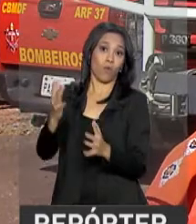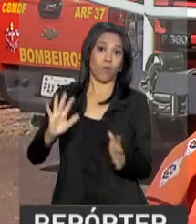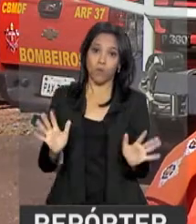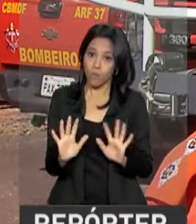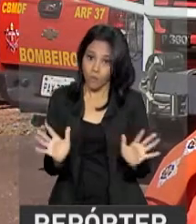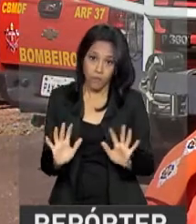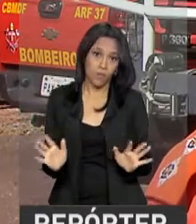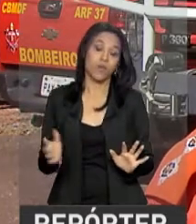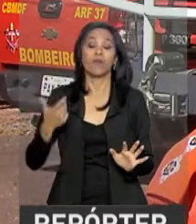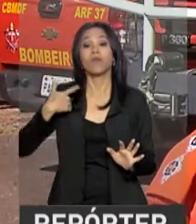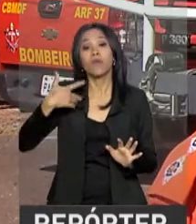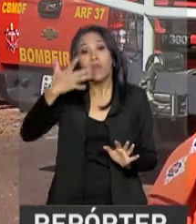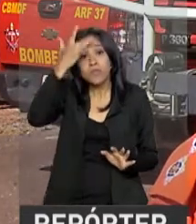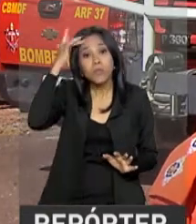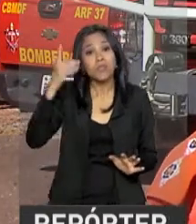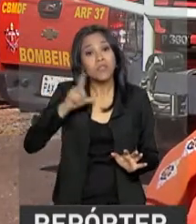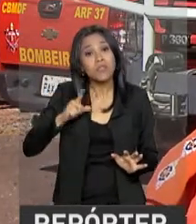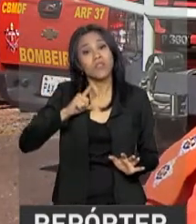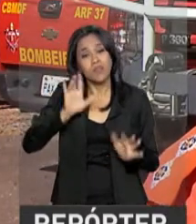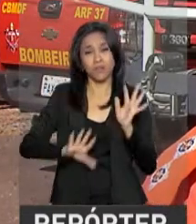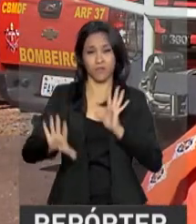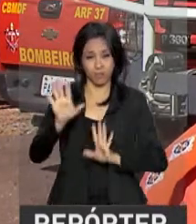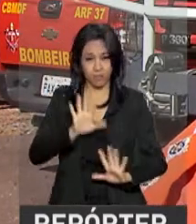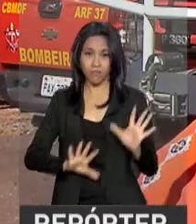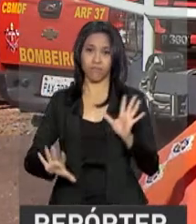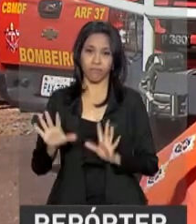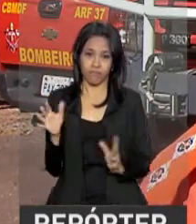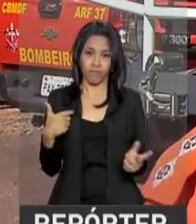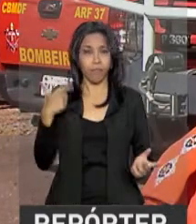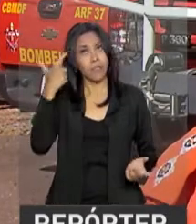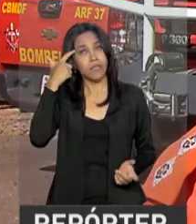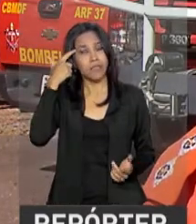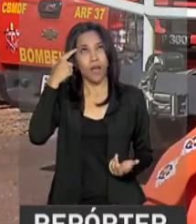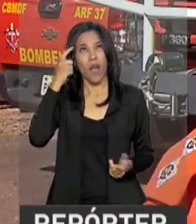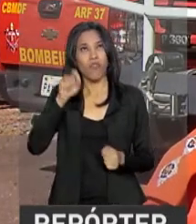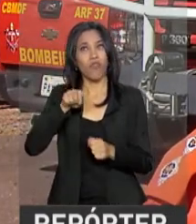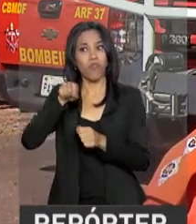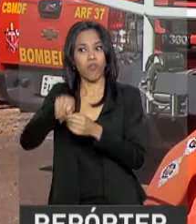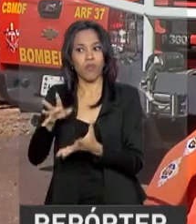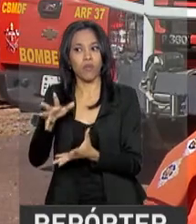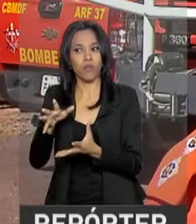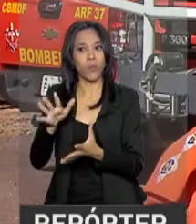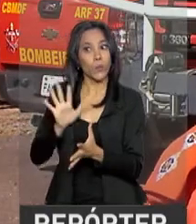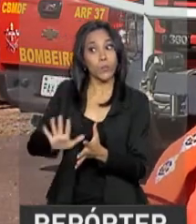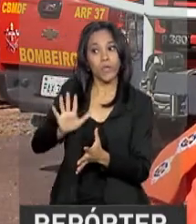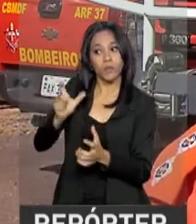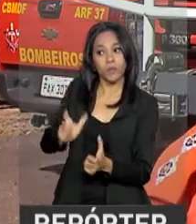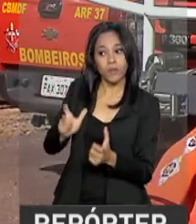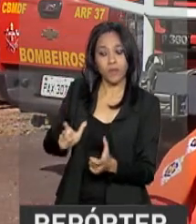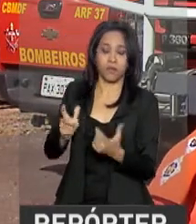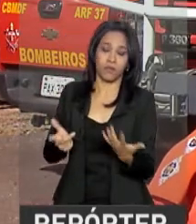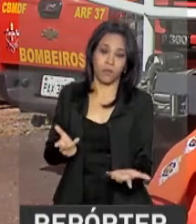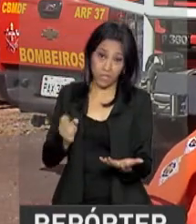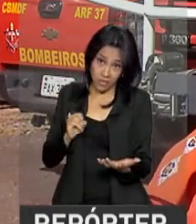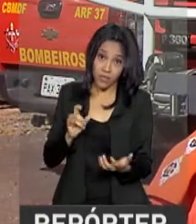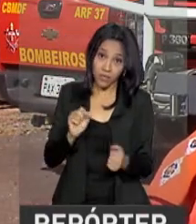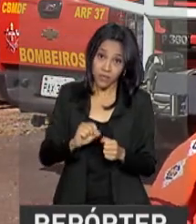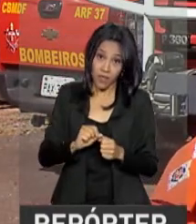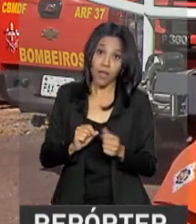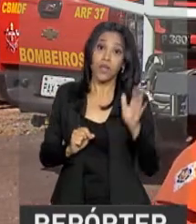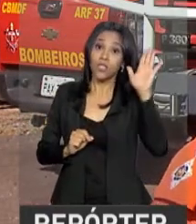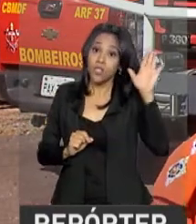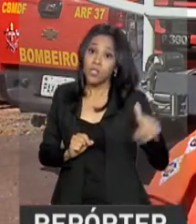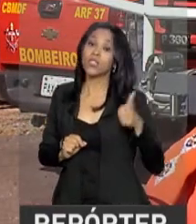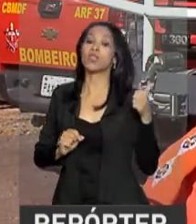que as pessoas tomem cuidado ao pensar em colocar fogo em qualquer tipo de lugar. E se tiver que fazer, que acione a